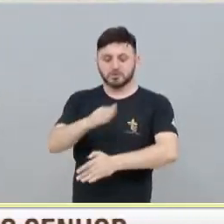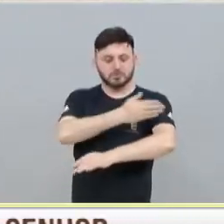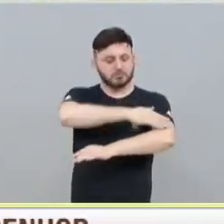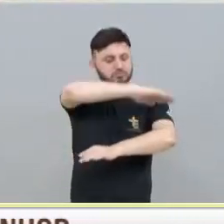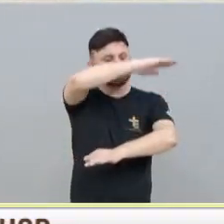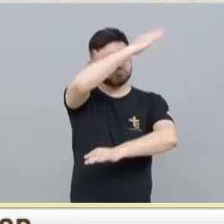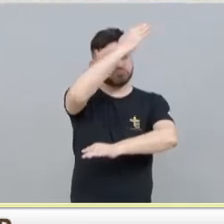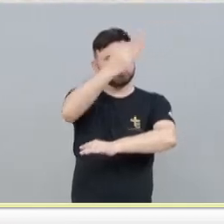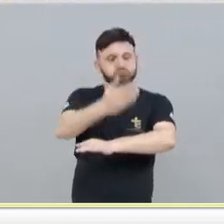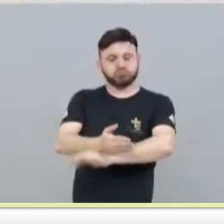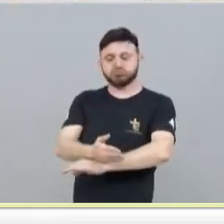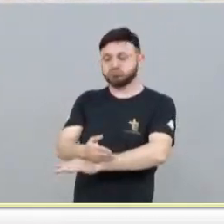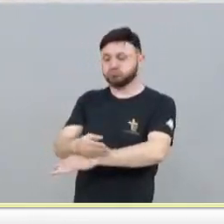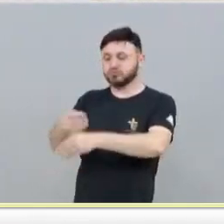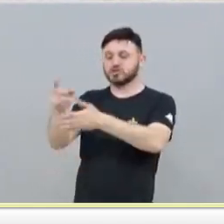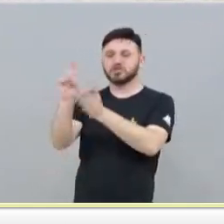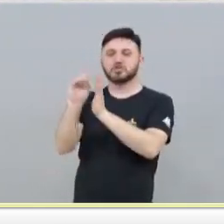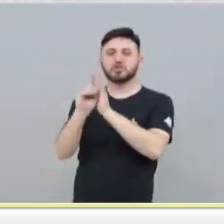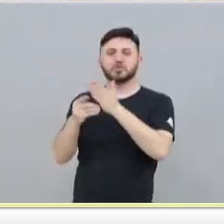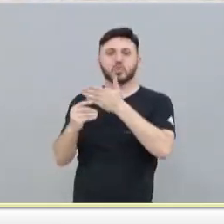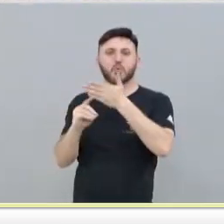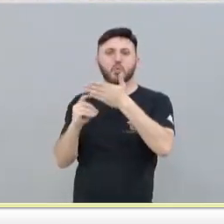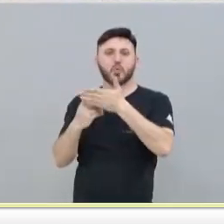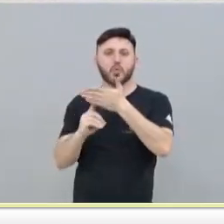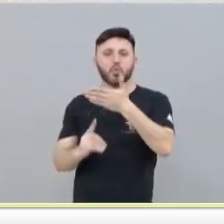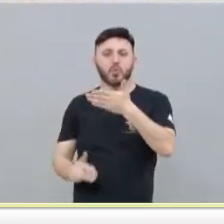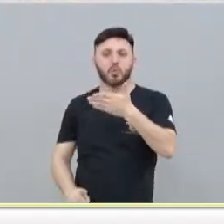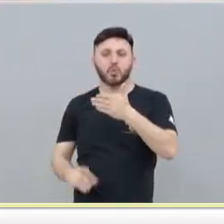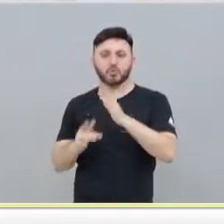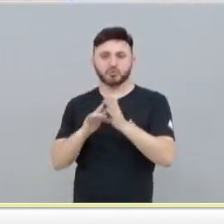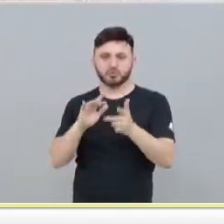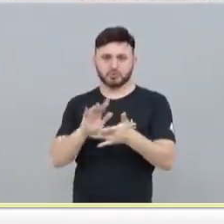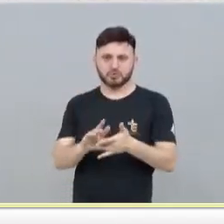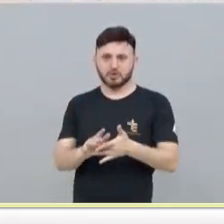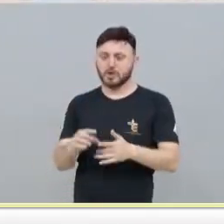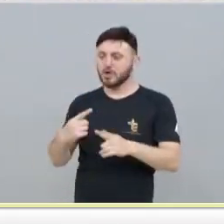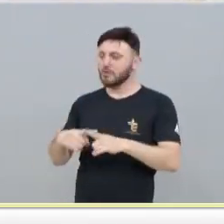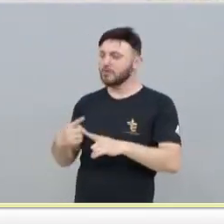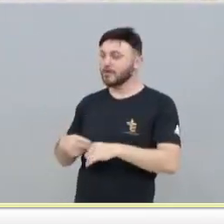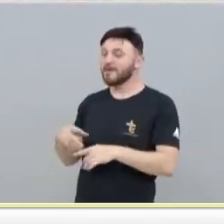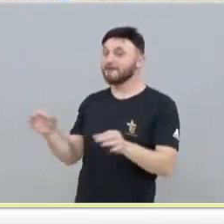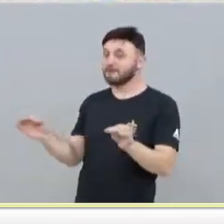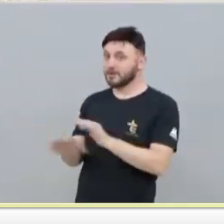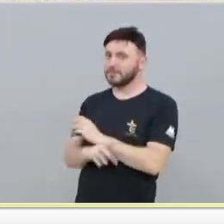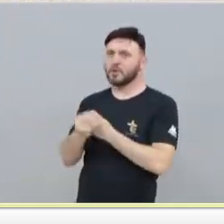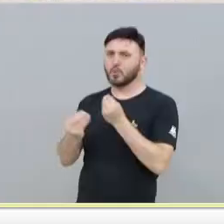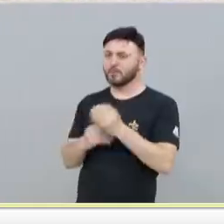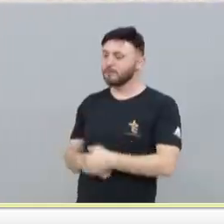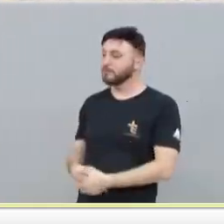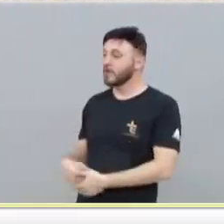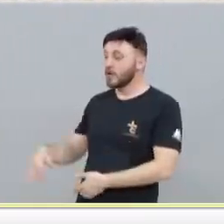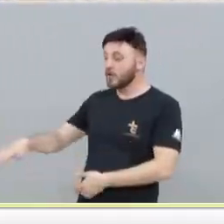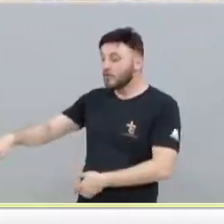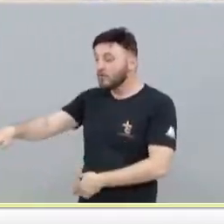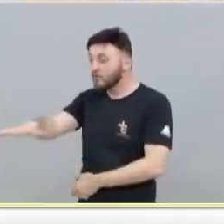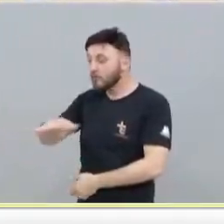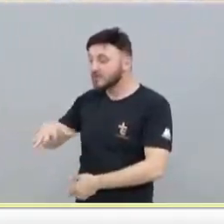assim alegrai-vos e exultai porque será grande a vossa recompensa nos